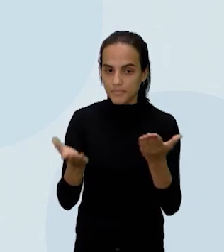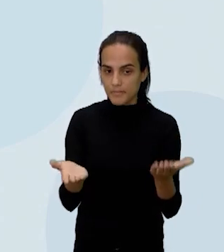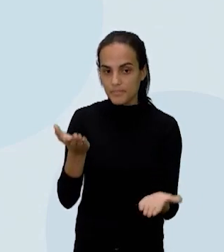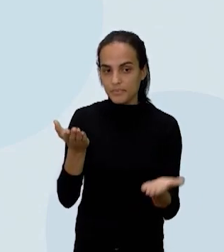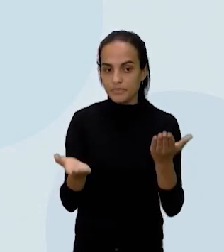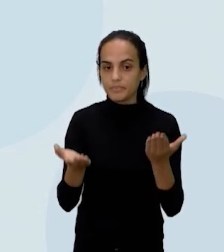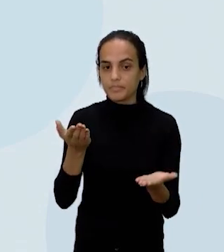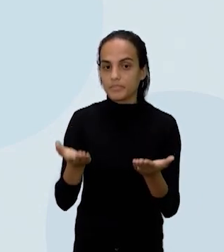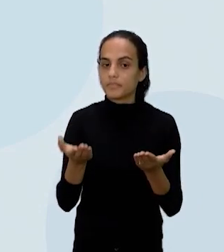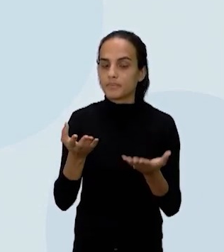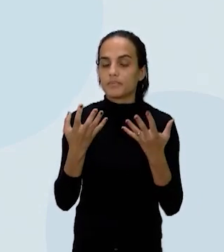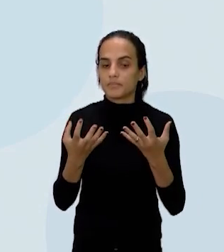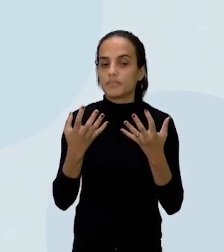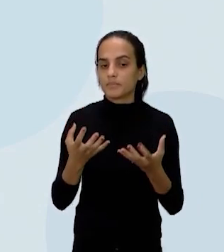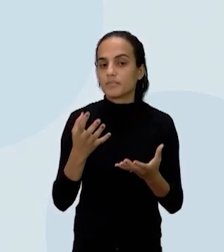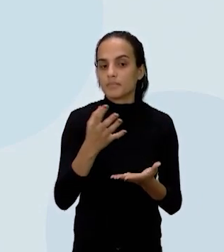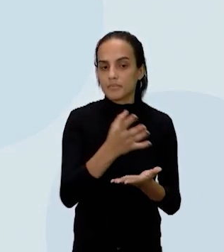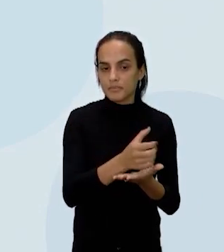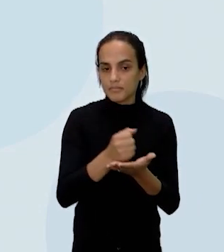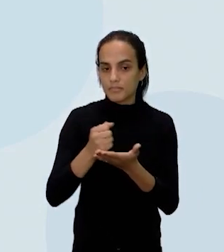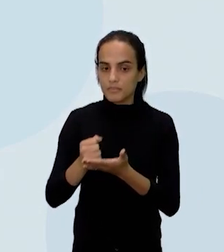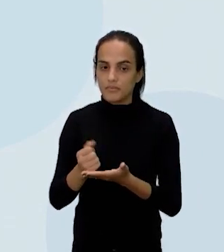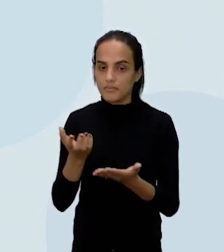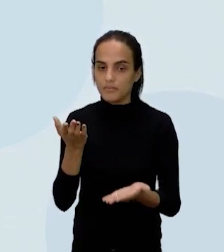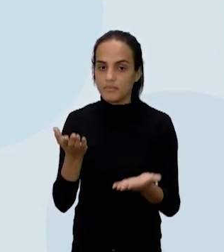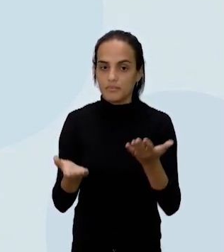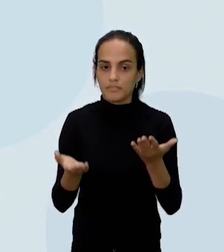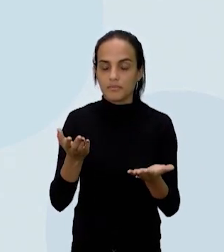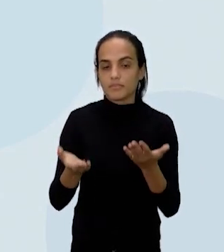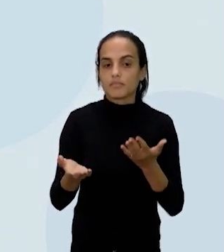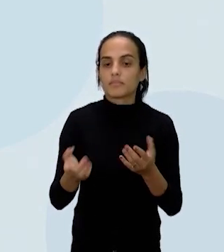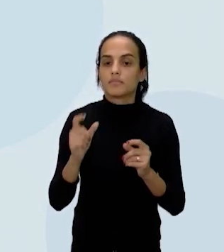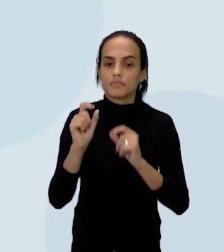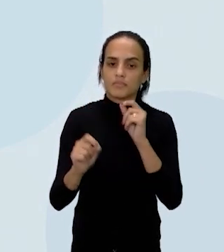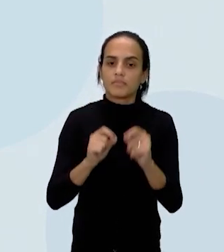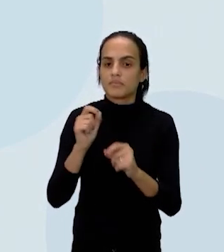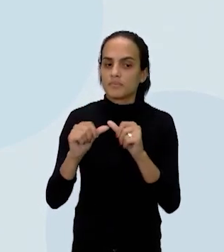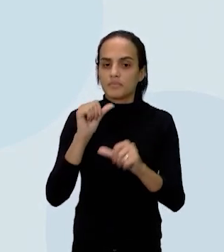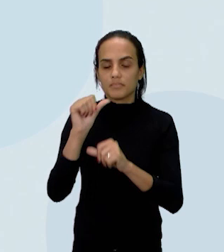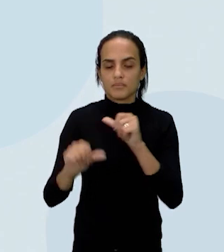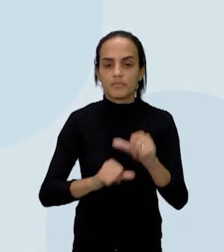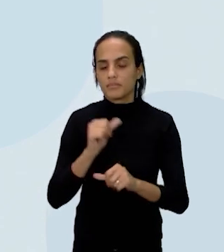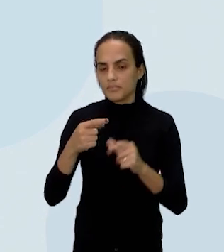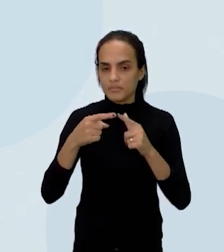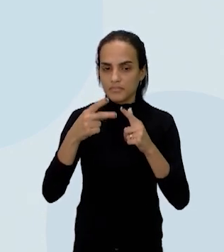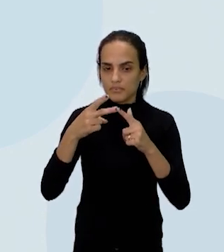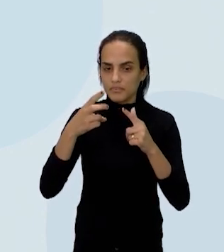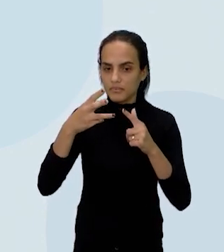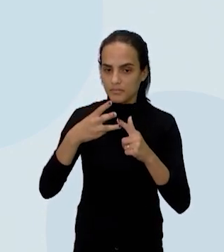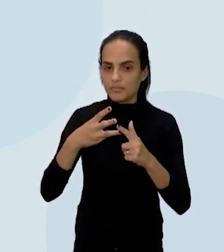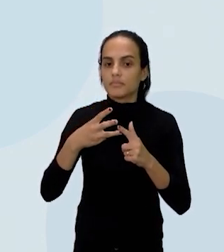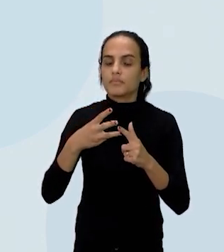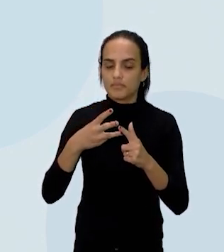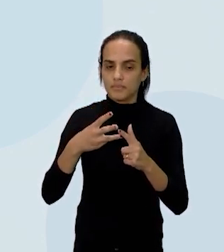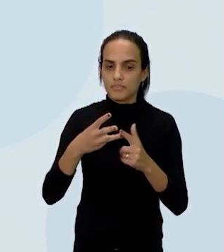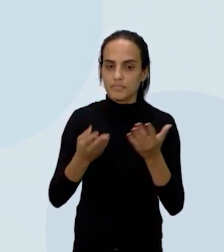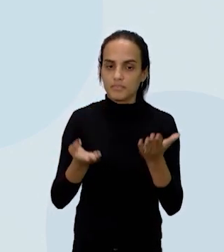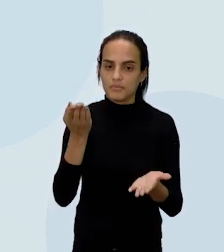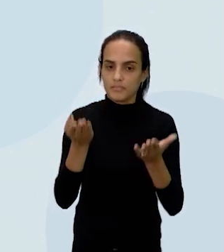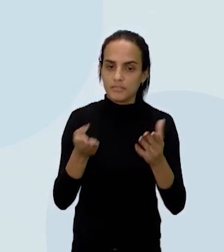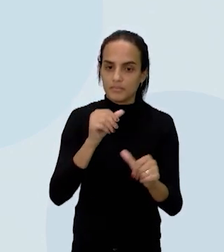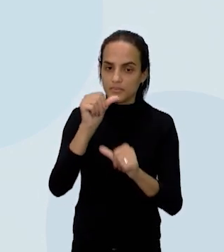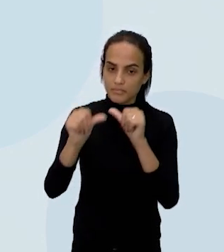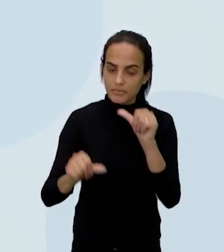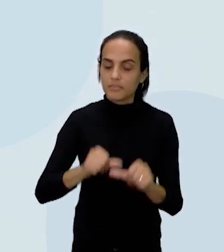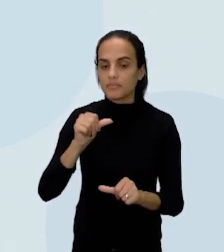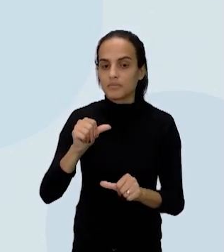equilíbrio, quero tirar ela do equilíbrio. Quais são os fatores que alteram? São 3 fatores, na verdade, que alteram o equilíbrio